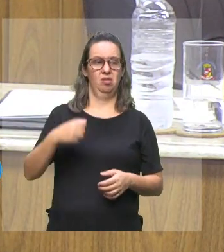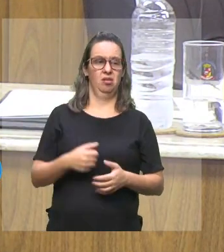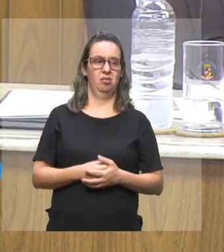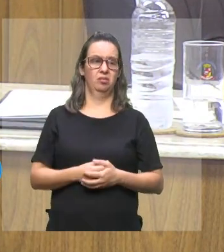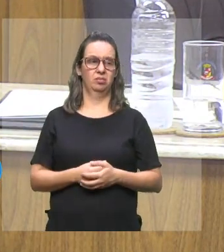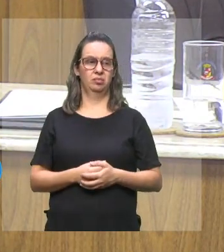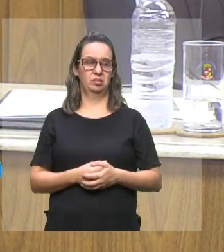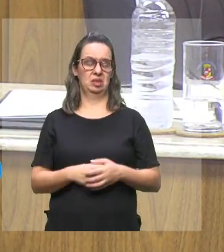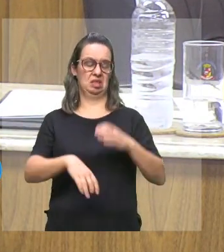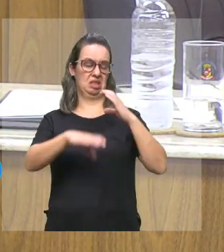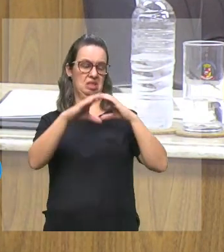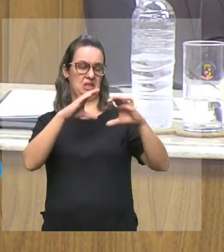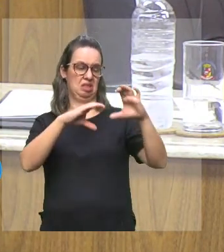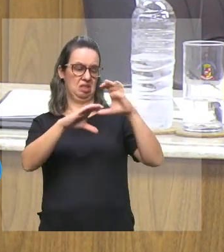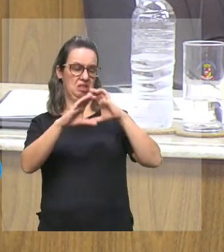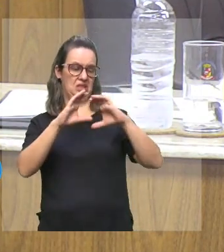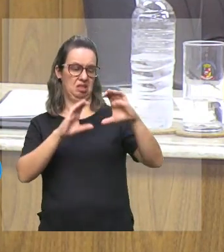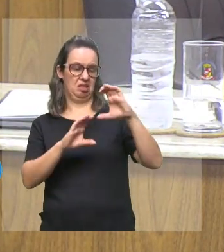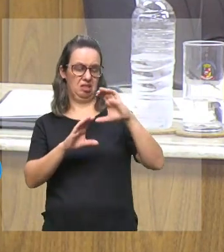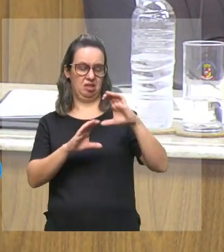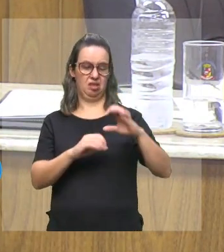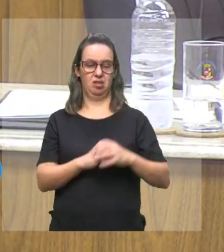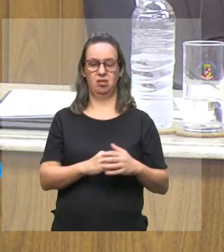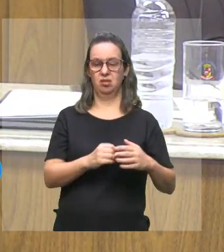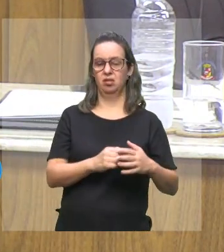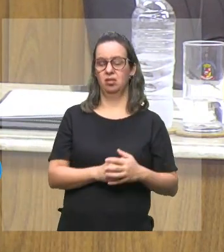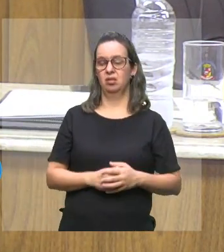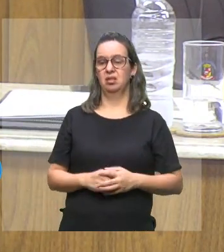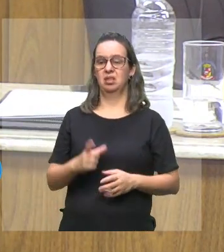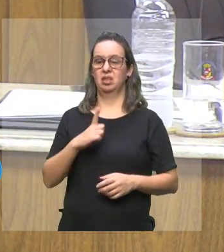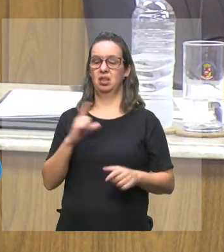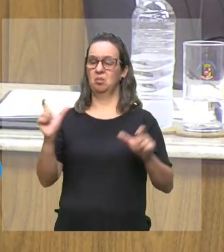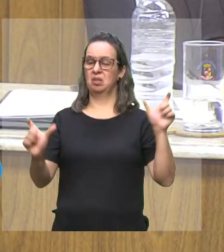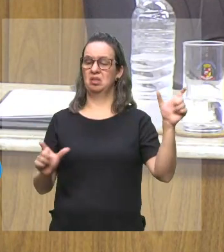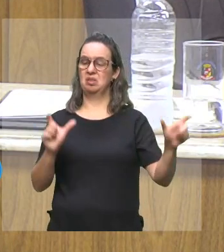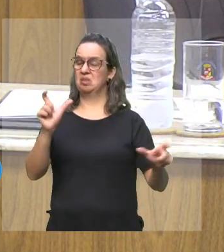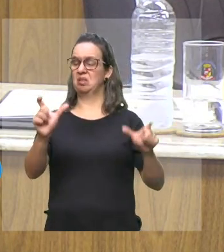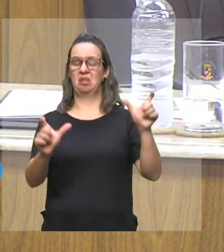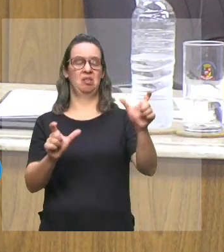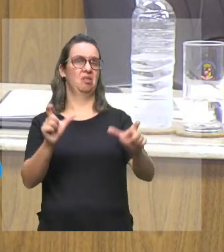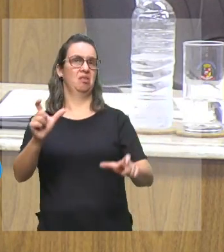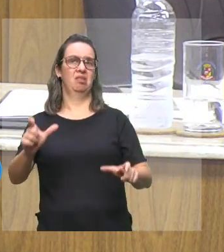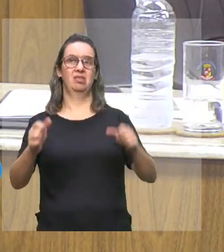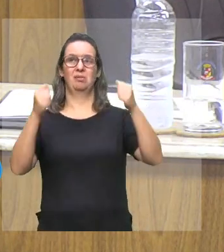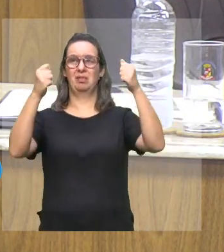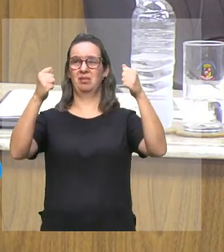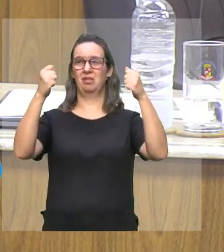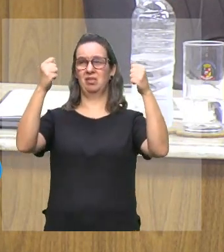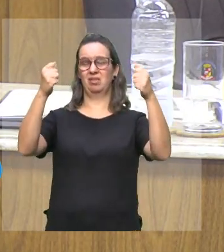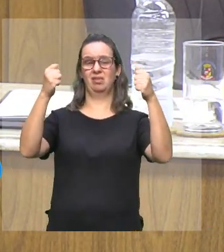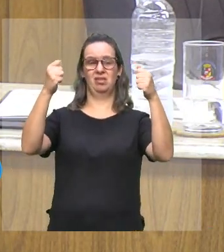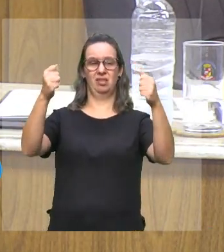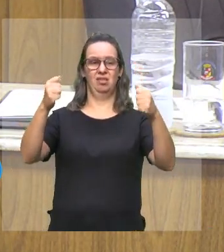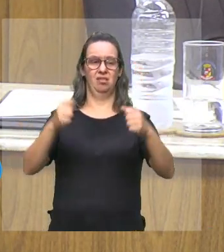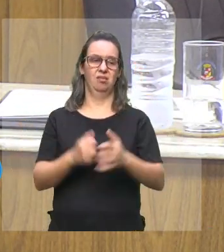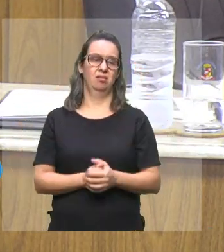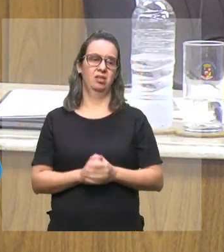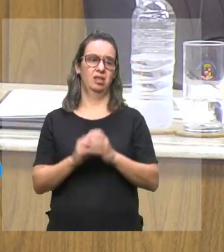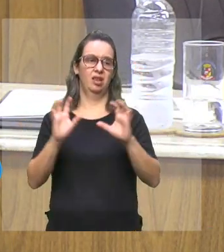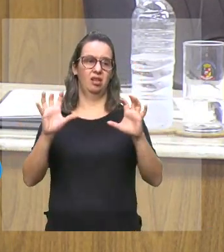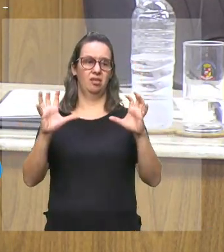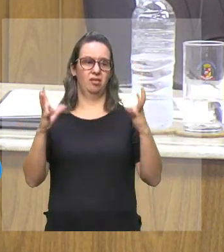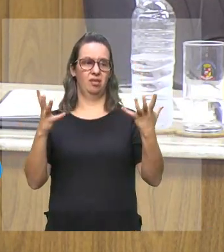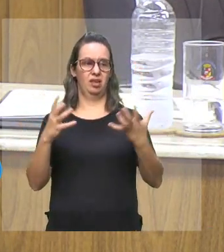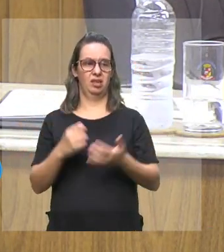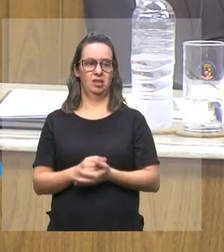gente para cantar, e leva os comissionados para fazer algazarra, e faz aquela festa, e a festa vai, e os